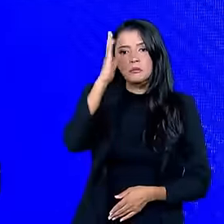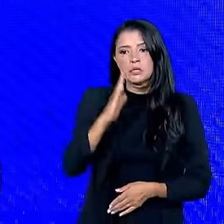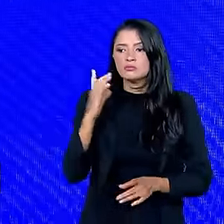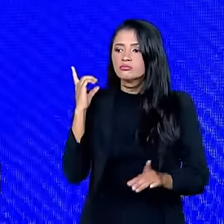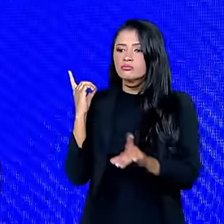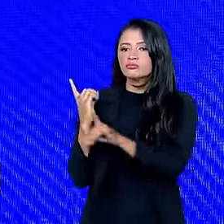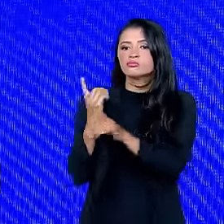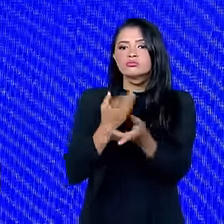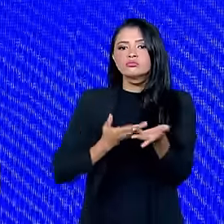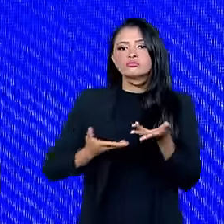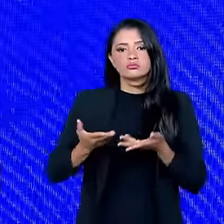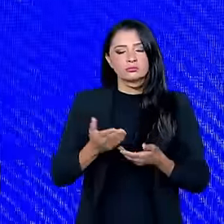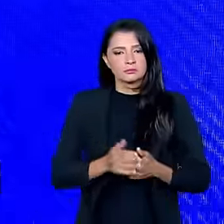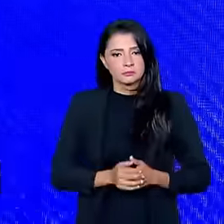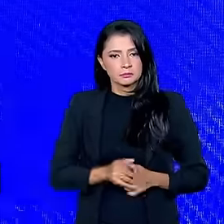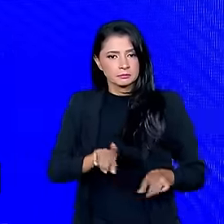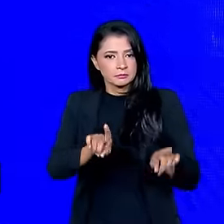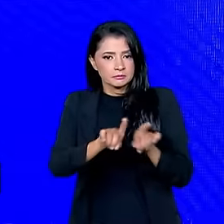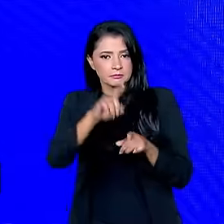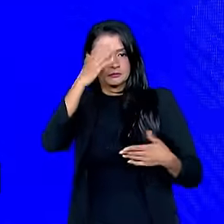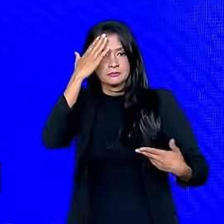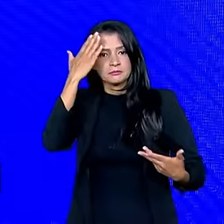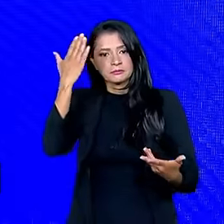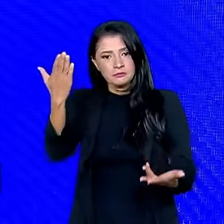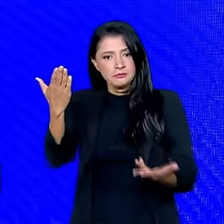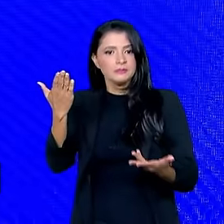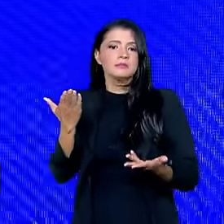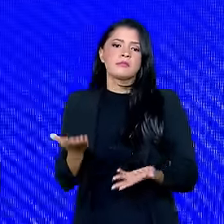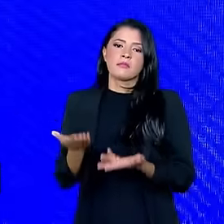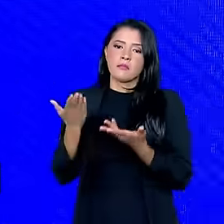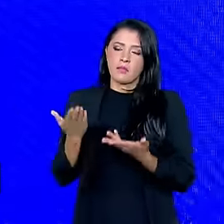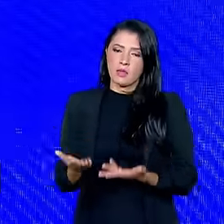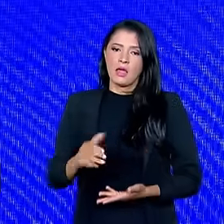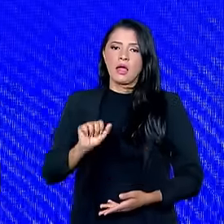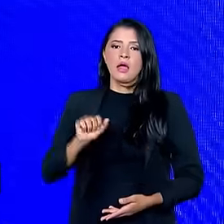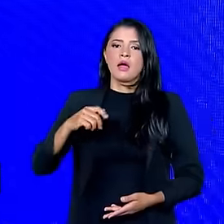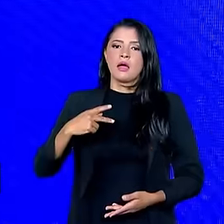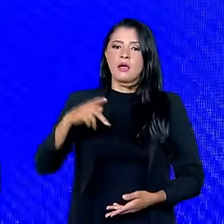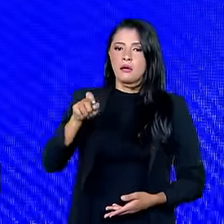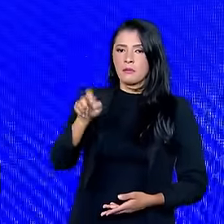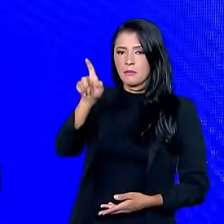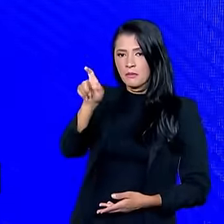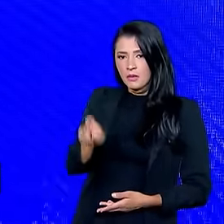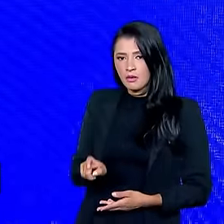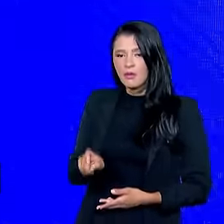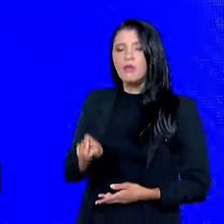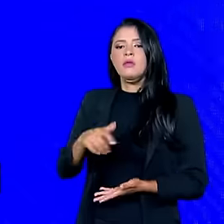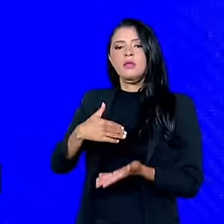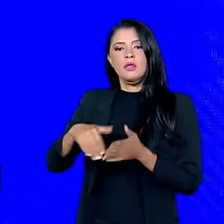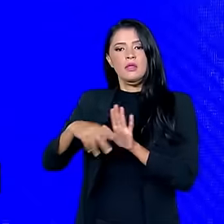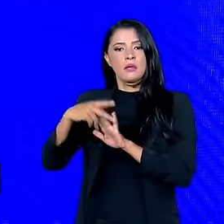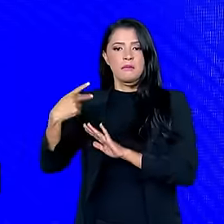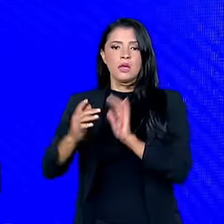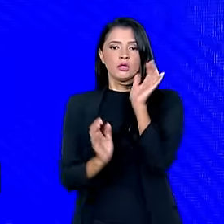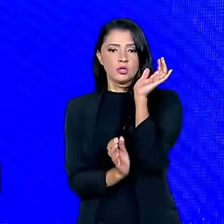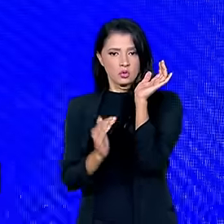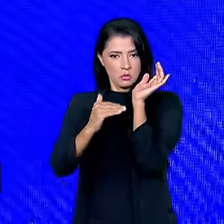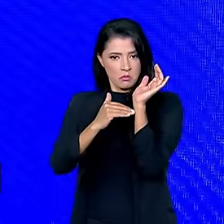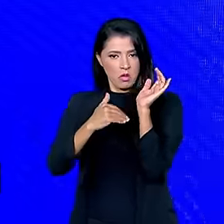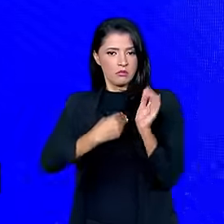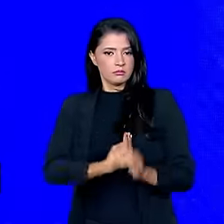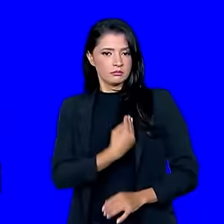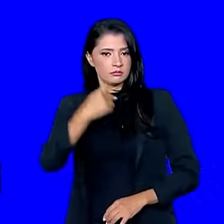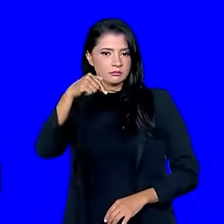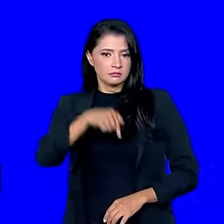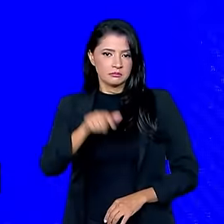encontrarem. Quero agradecer também ao time da Apex, do escritório de Dubai, que estavam aqui,